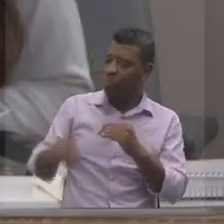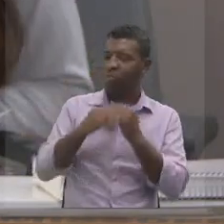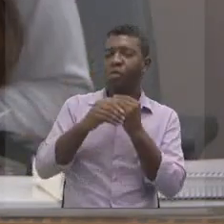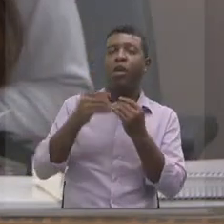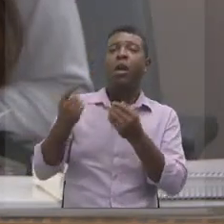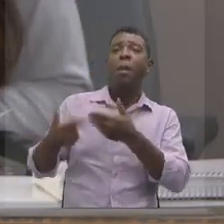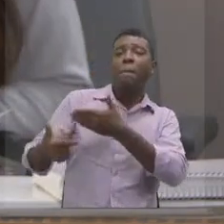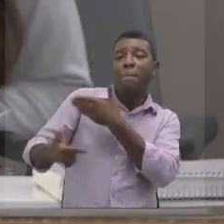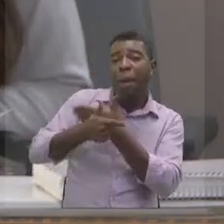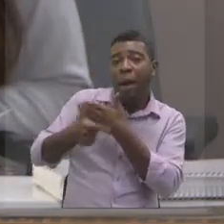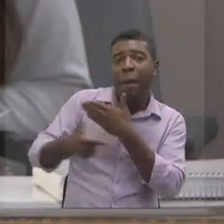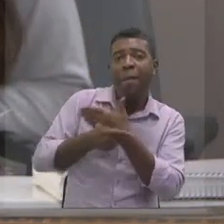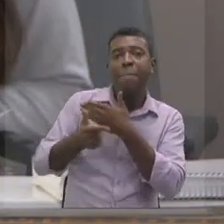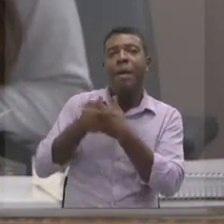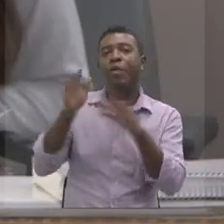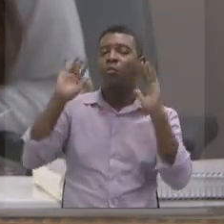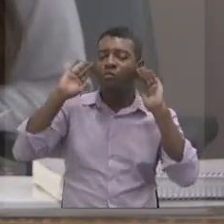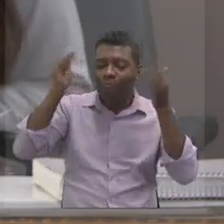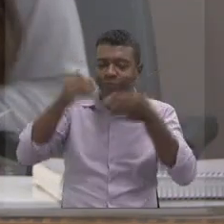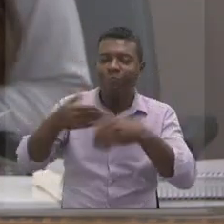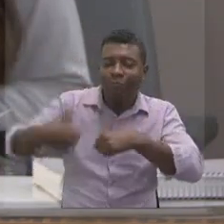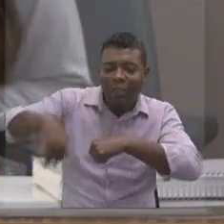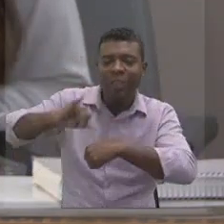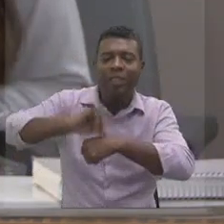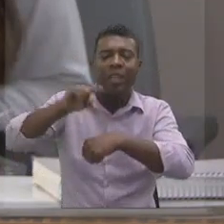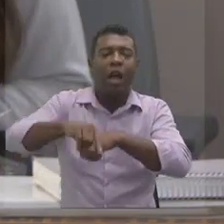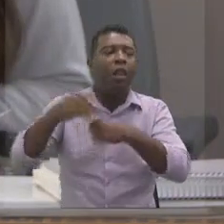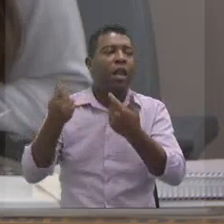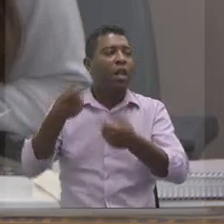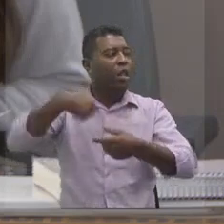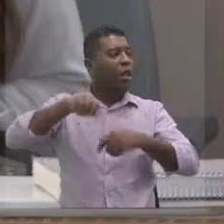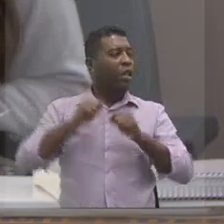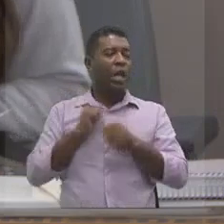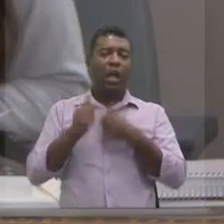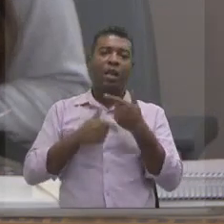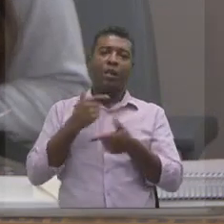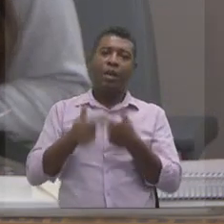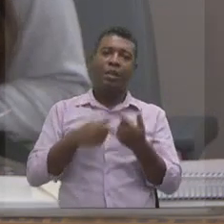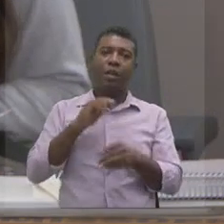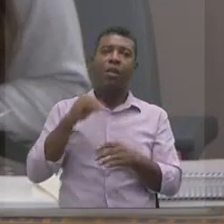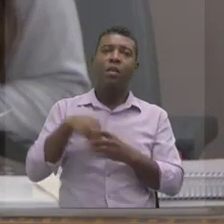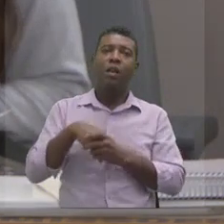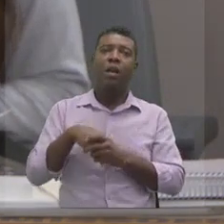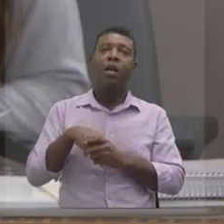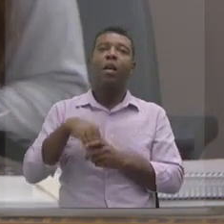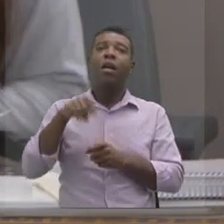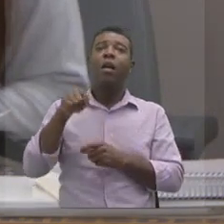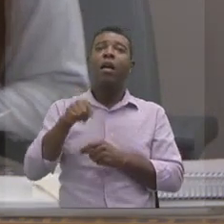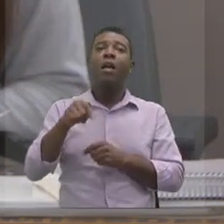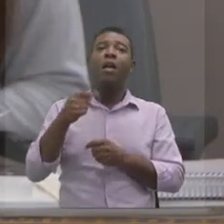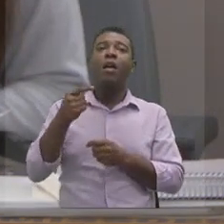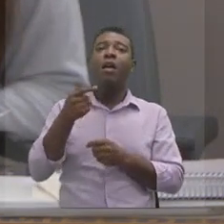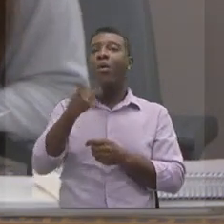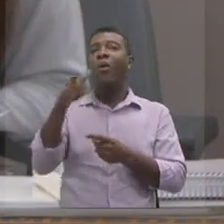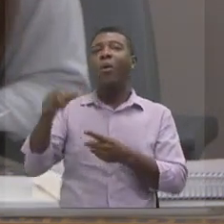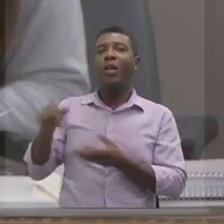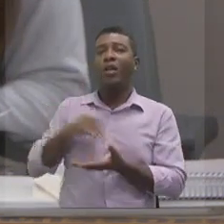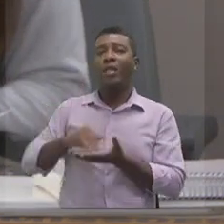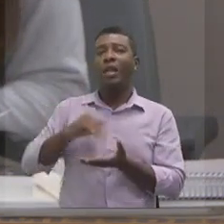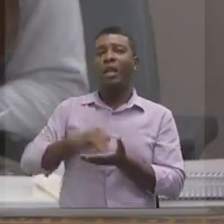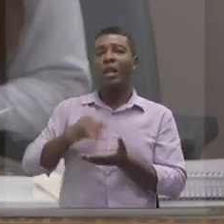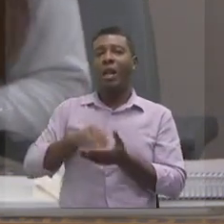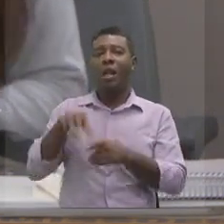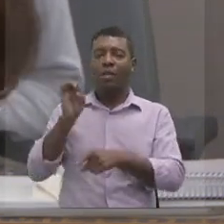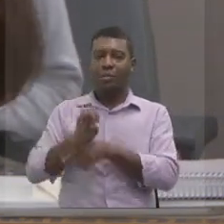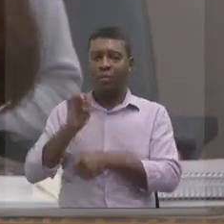nossa atuação né Para Além das parcerias no âmbito do setor de infraestrutura também né em relação às demais secretarias finalistas do Estado